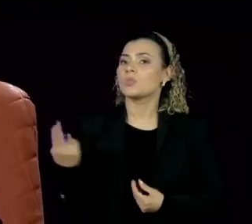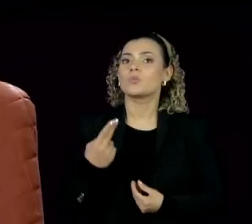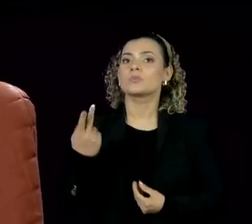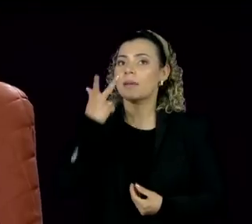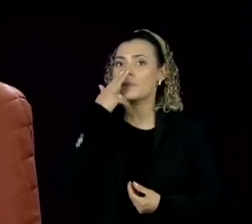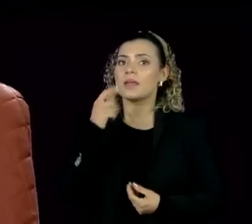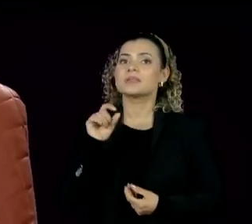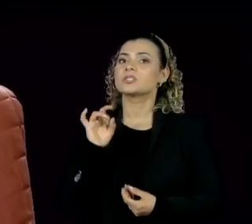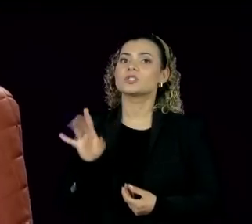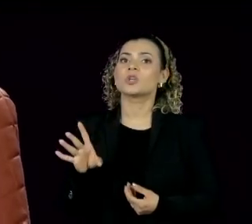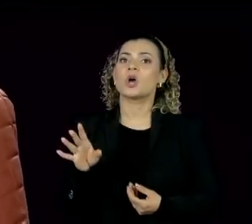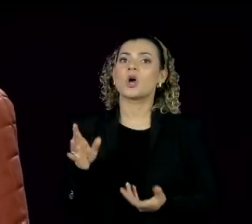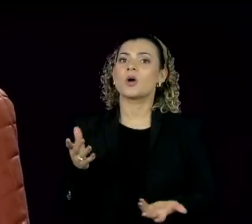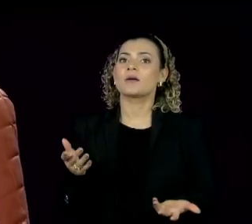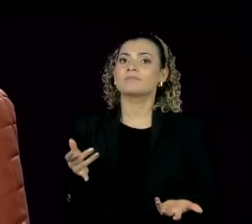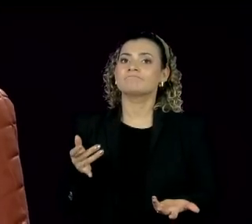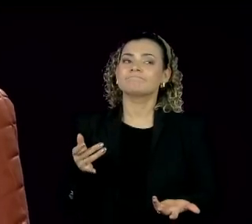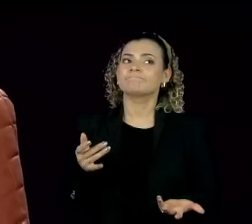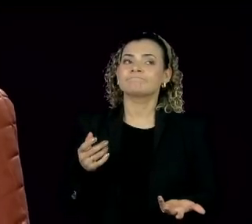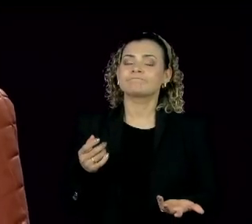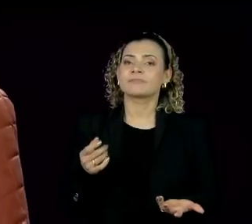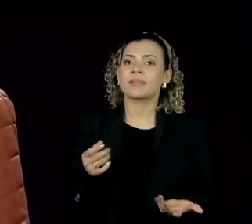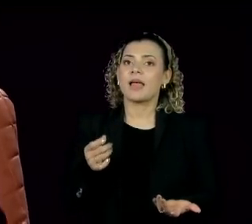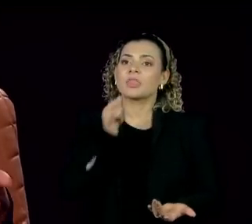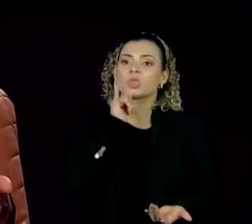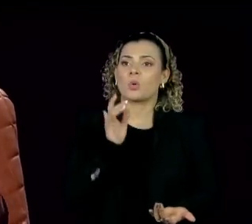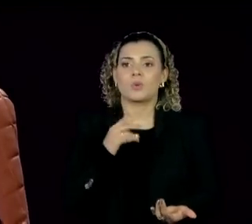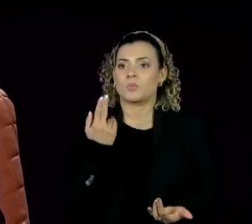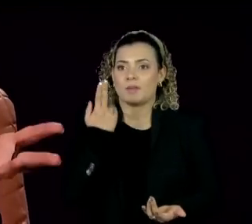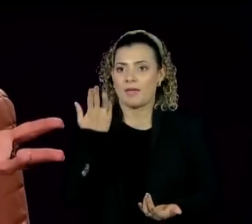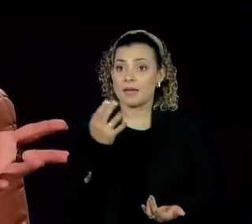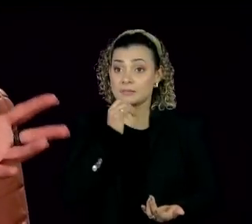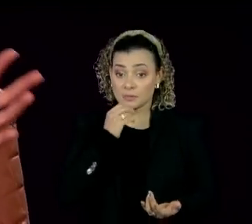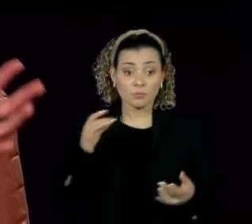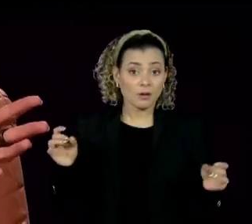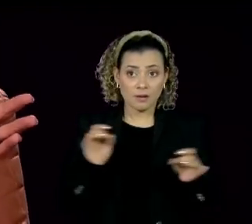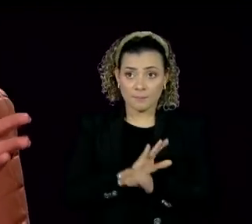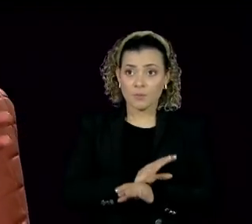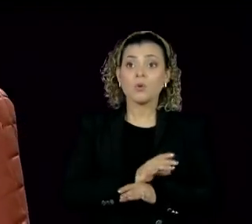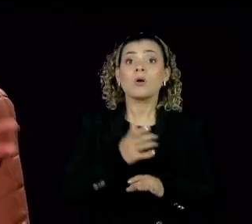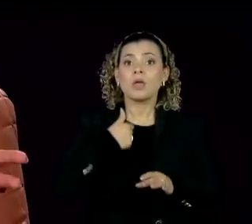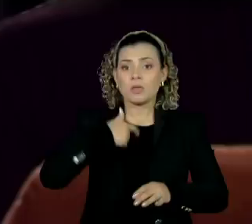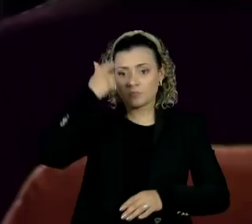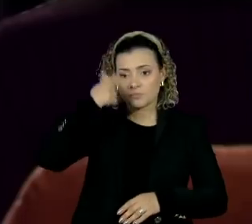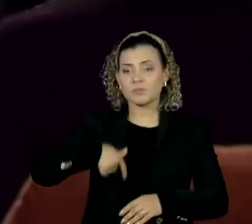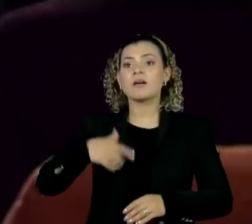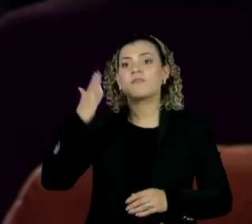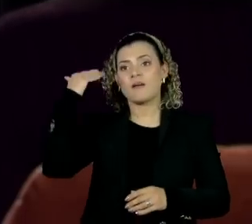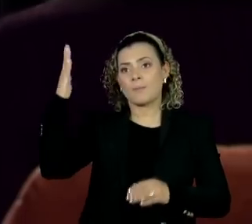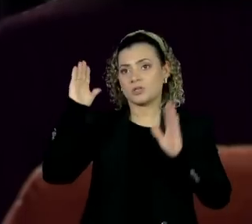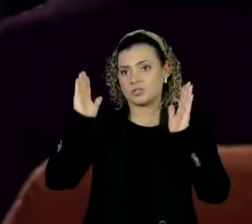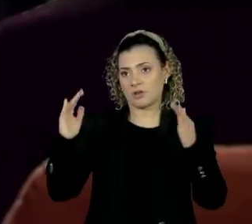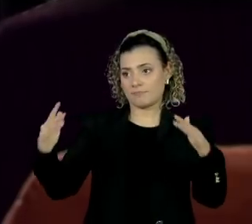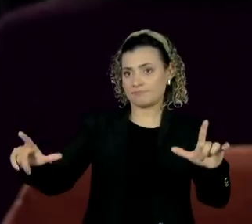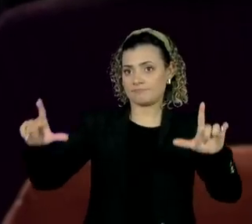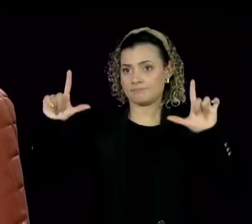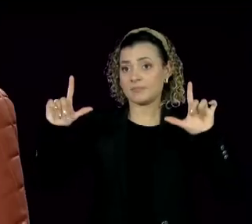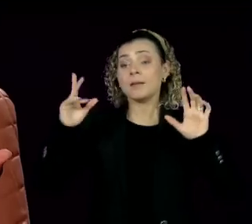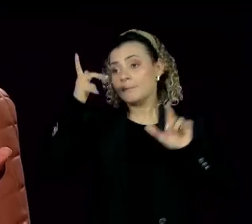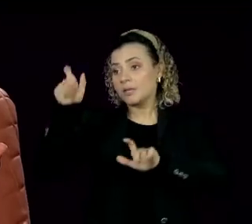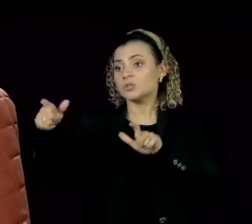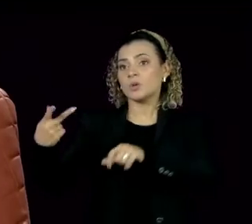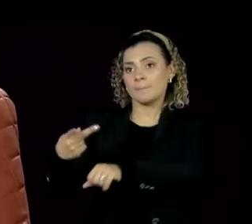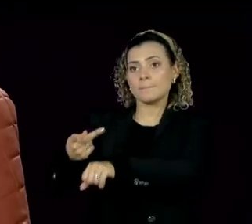valsa, sabe? Eu acho que eu percebi que quando eu saí da Blitz, eu já tinha um nome, uma certa visibilidade e que os caras da gravadora iam